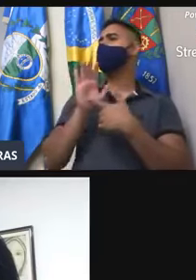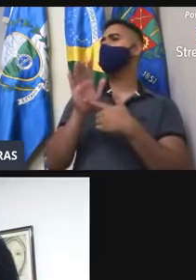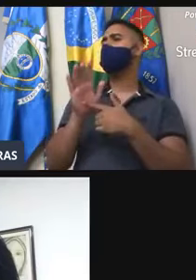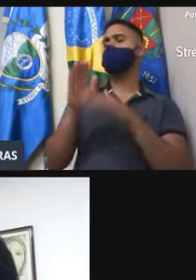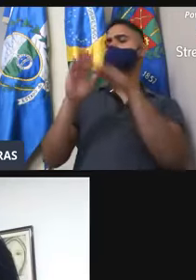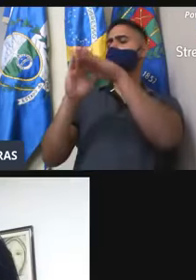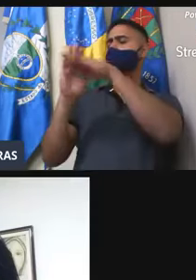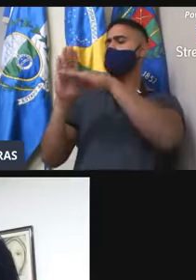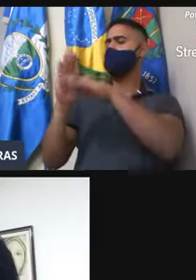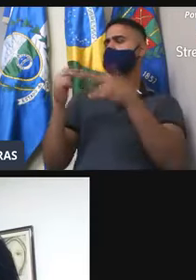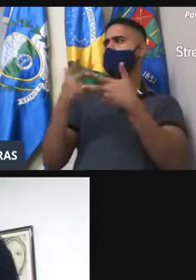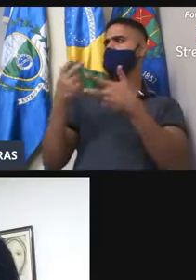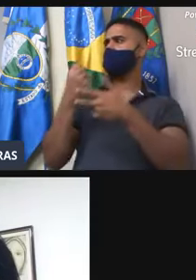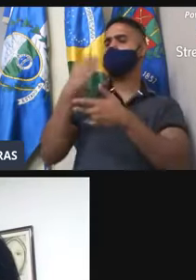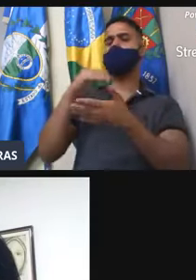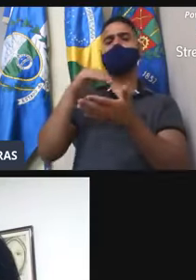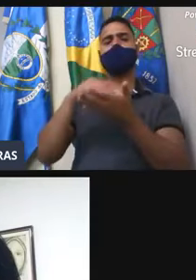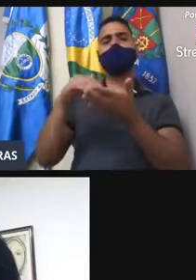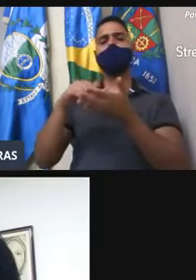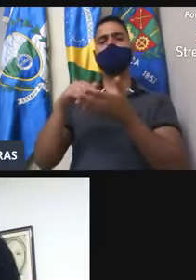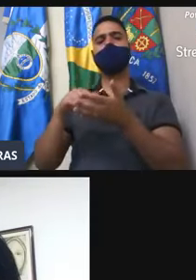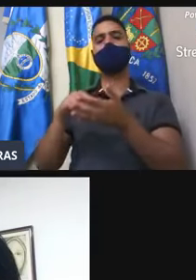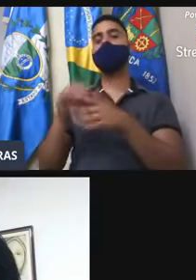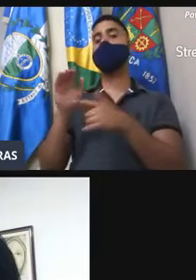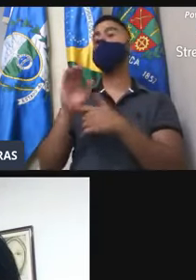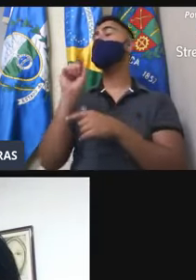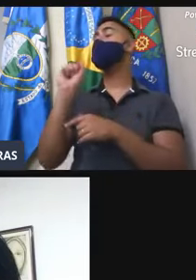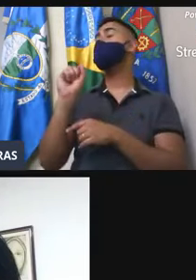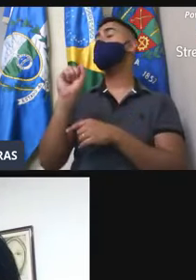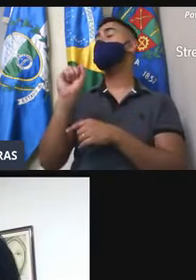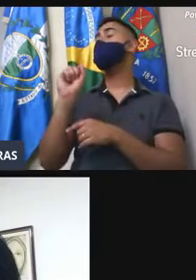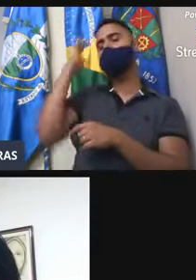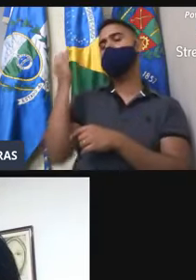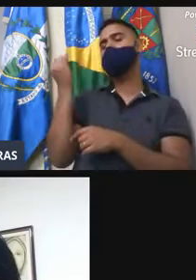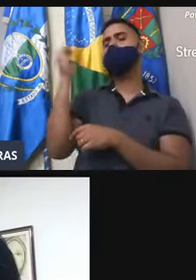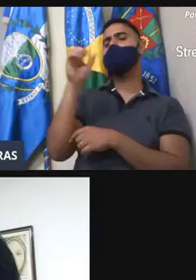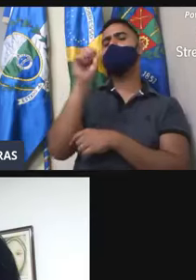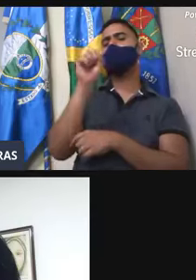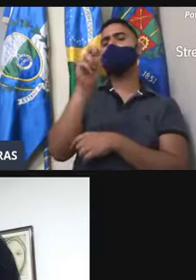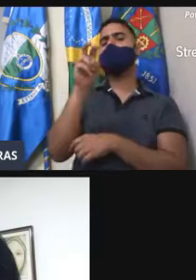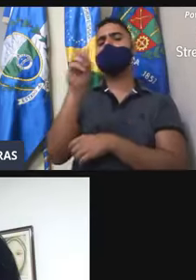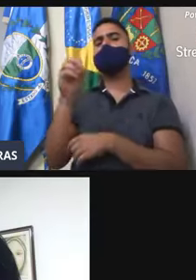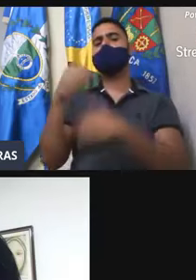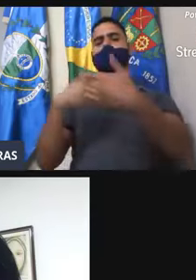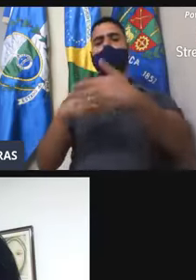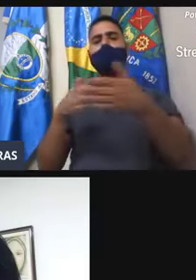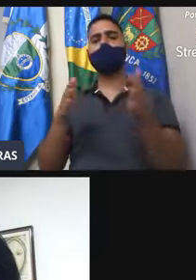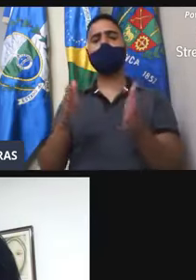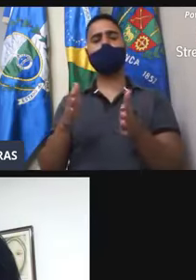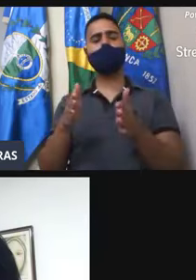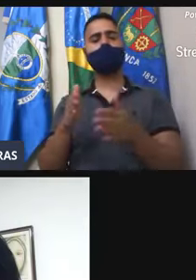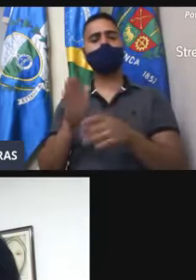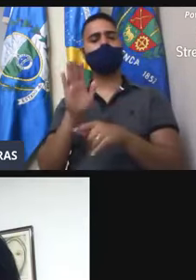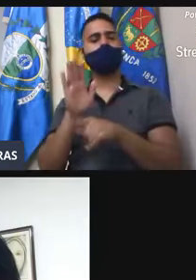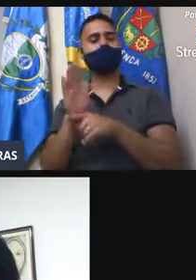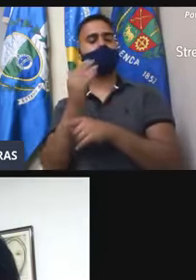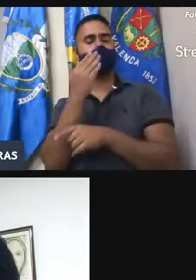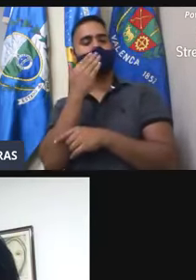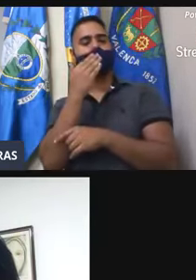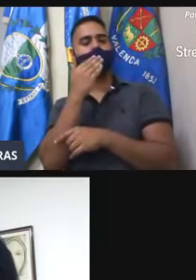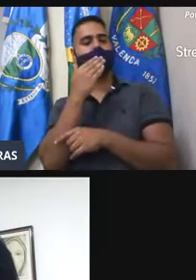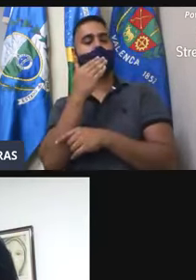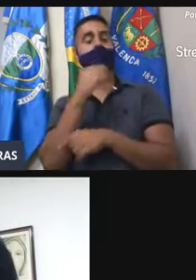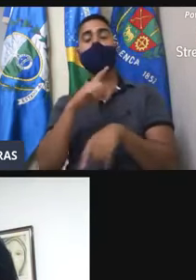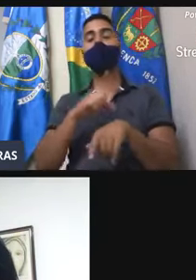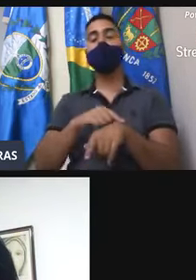positivos da secretaria. E destaco as 850 cestas básicas que foram distribuídas pela secretaria nesse momento